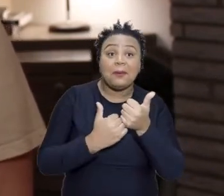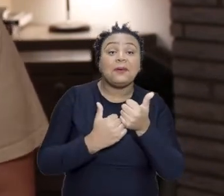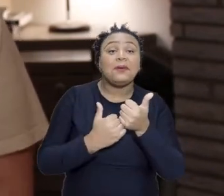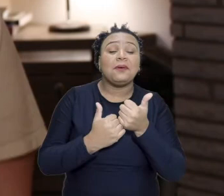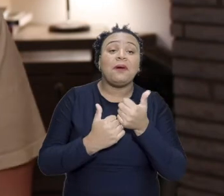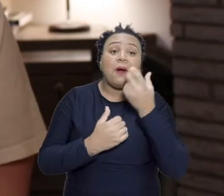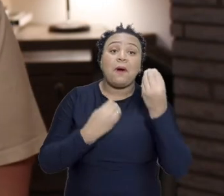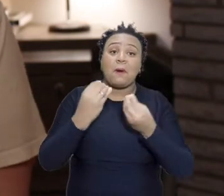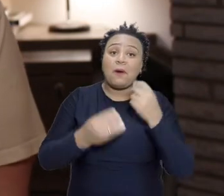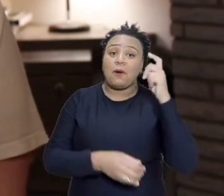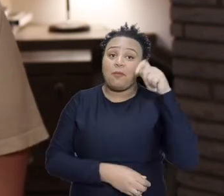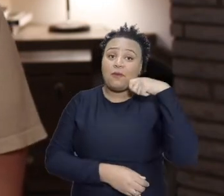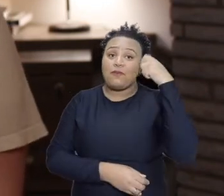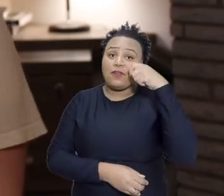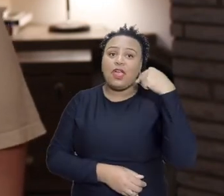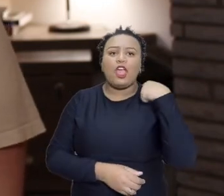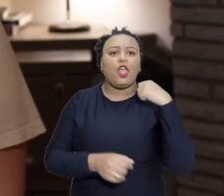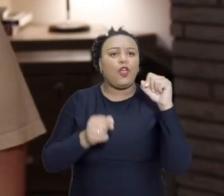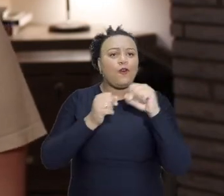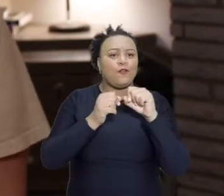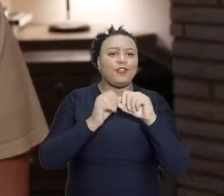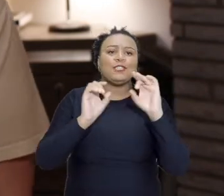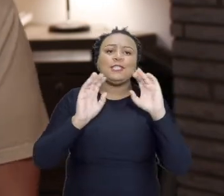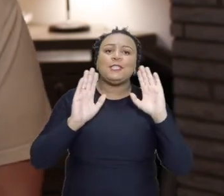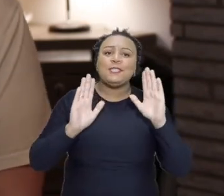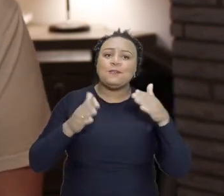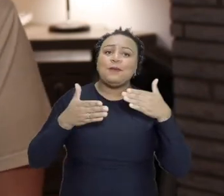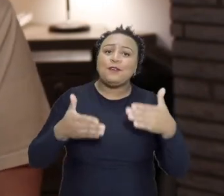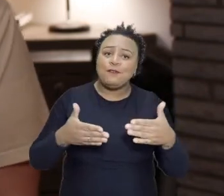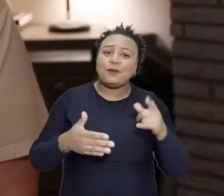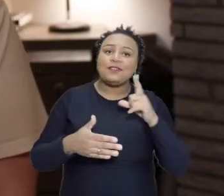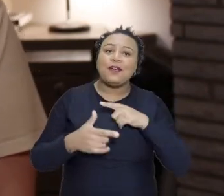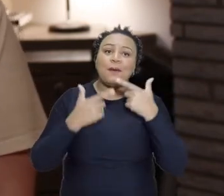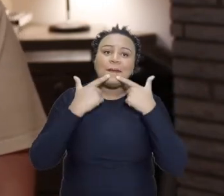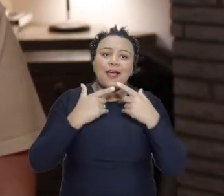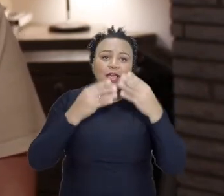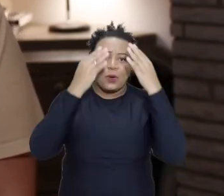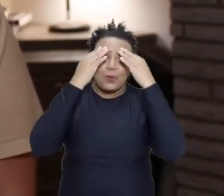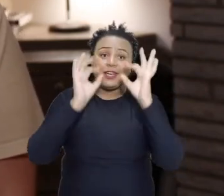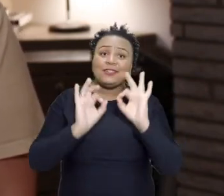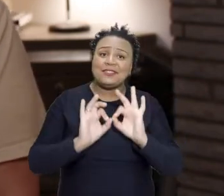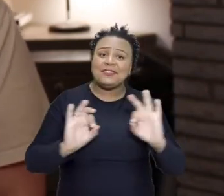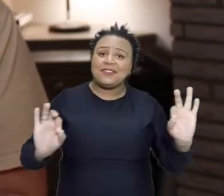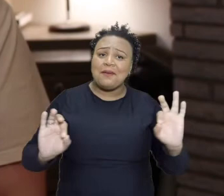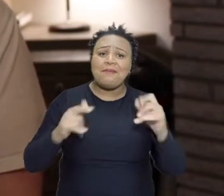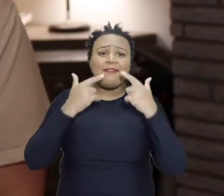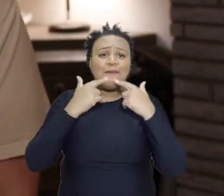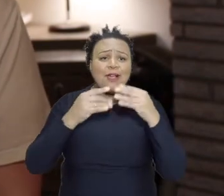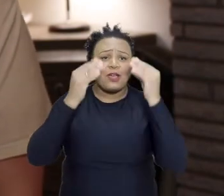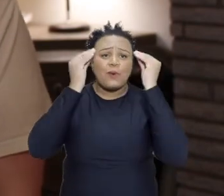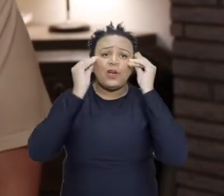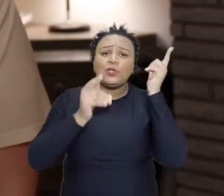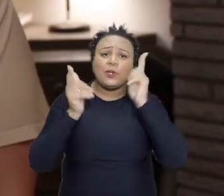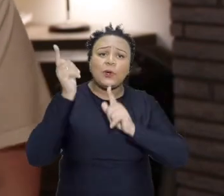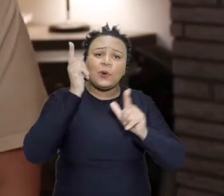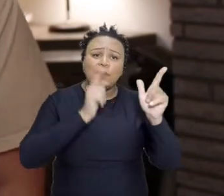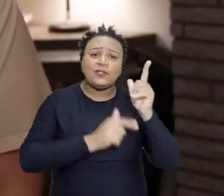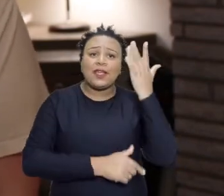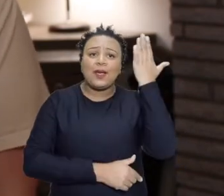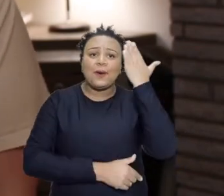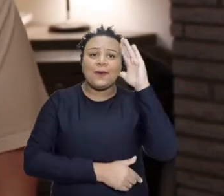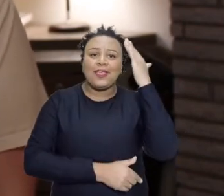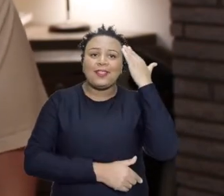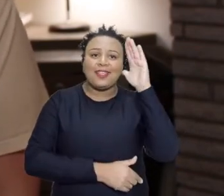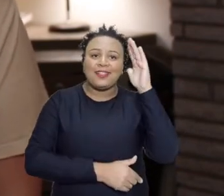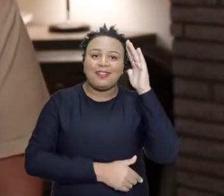eu fiz especialmente para que fosse uma linguagem simples, uma linguagem em que vocês consigam entender e